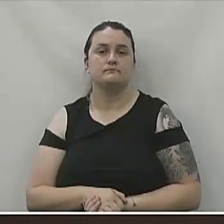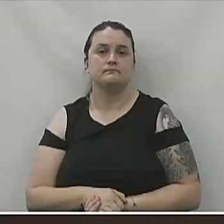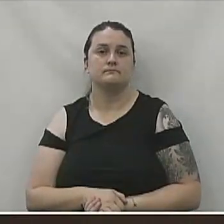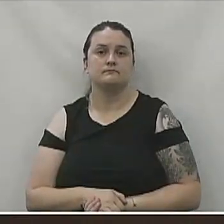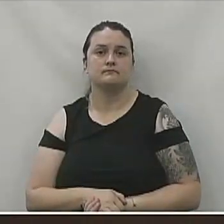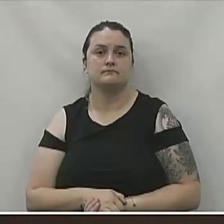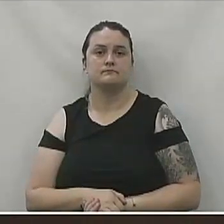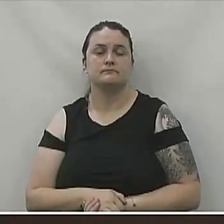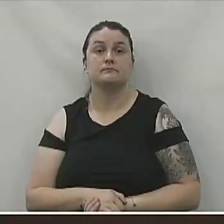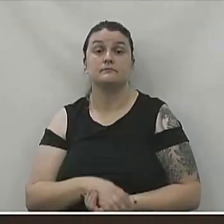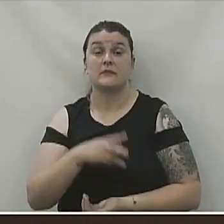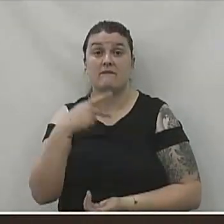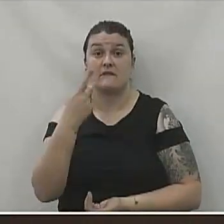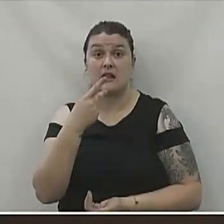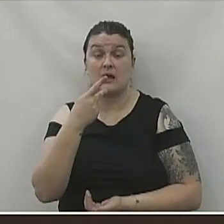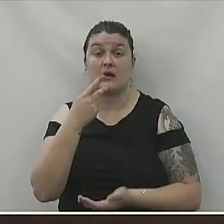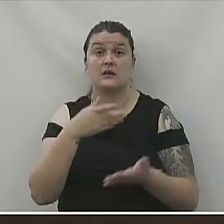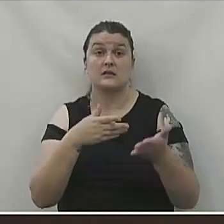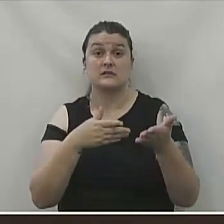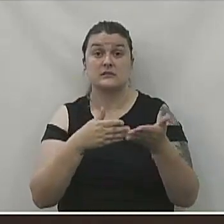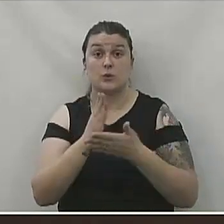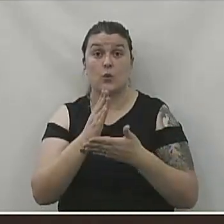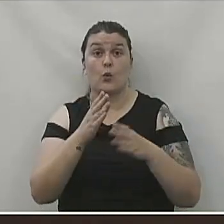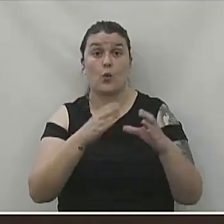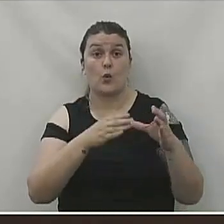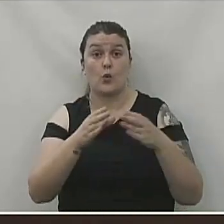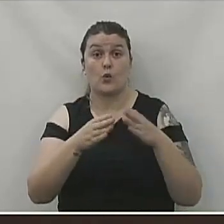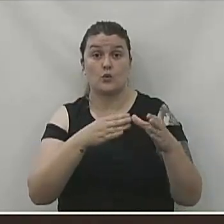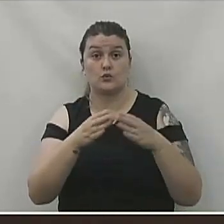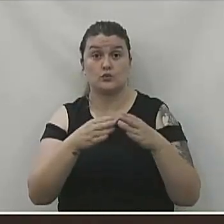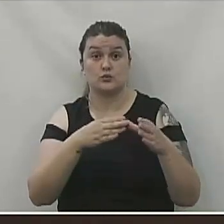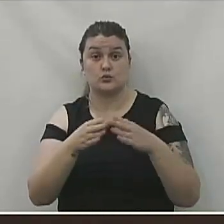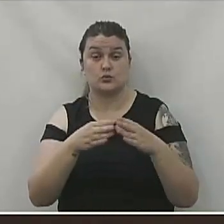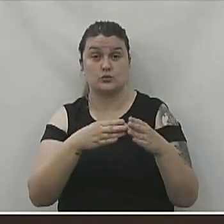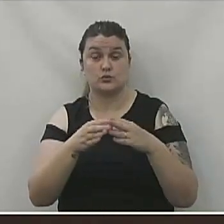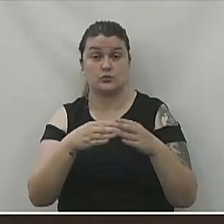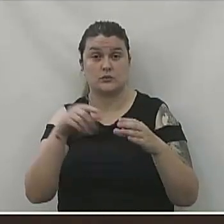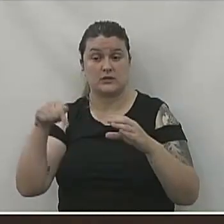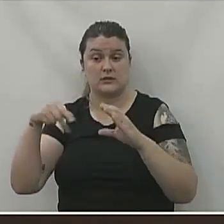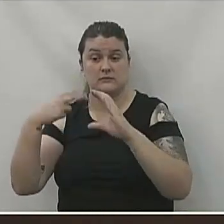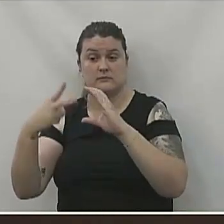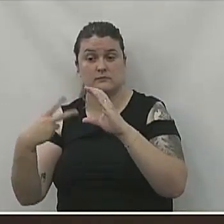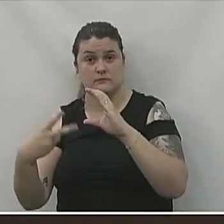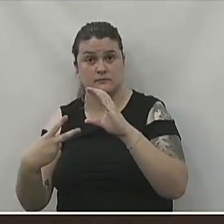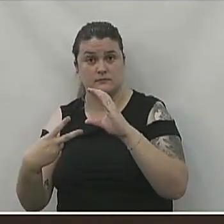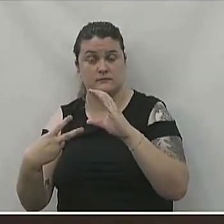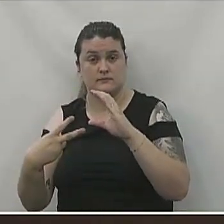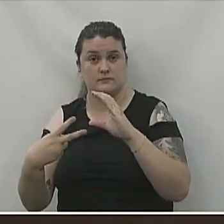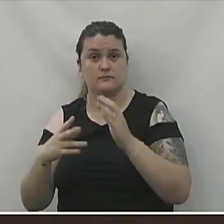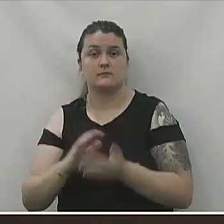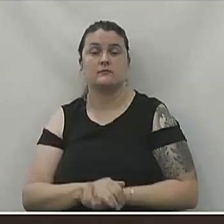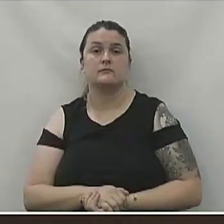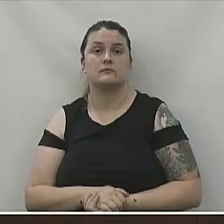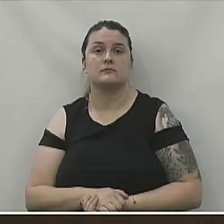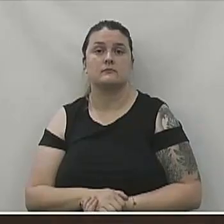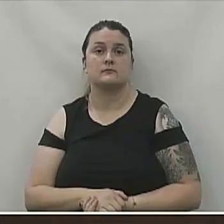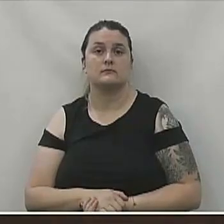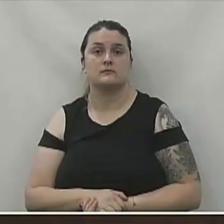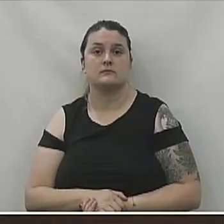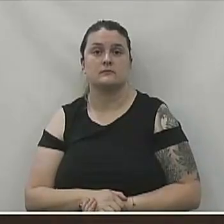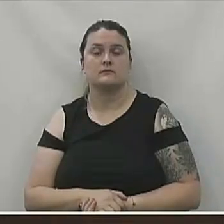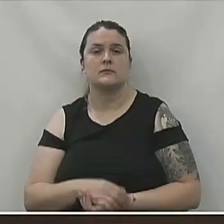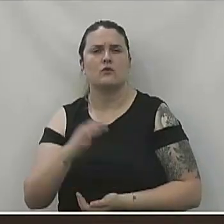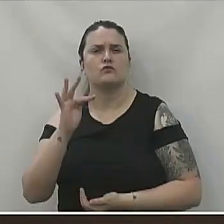também gostaria de salientar que saiu concurso né Por parte da Câmara Municipal então